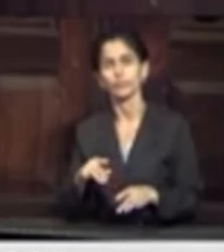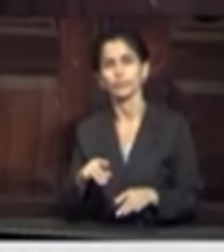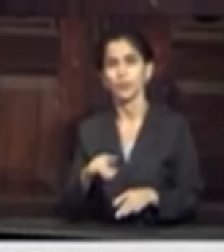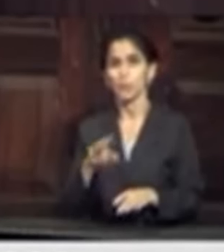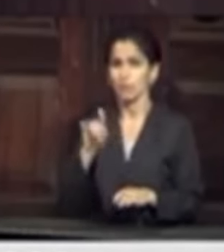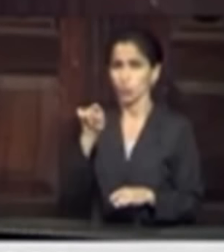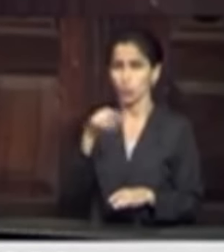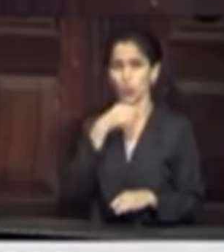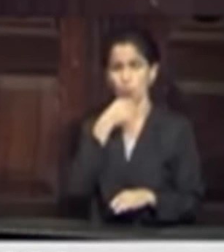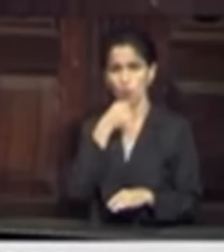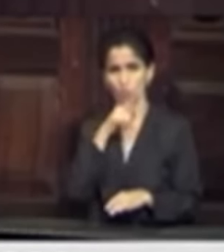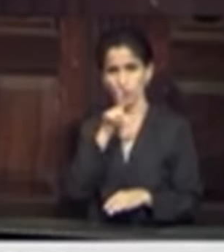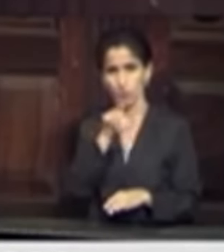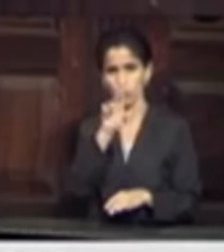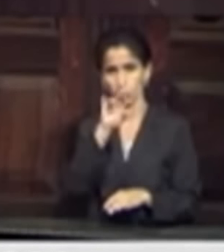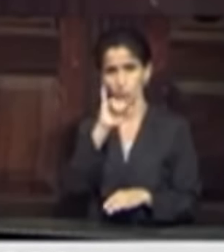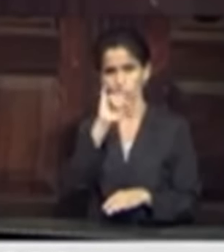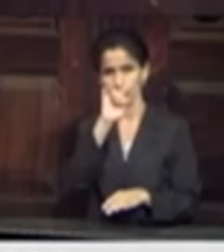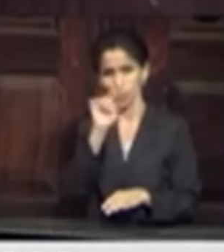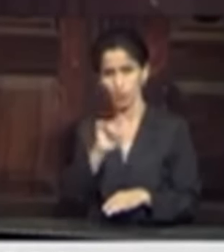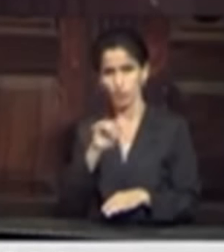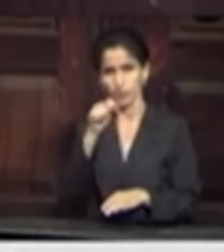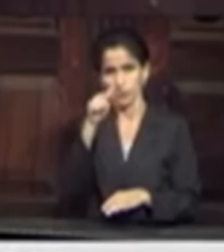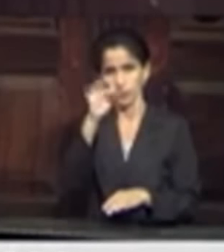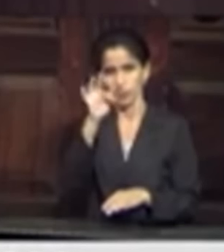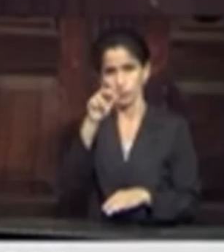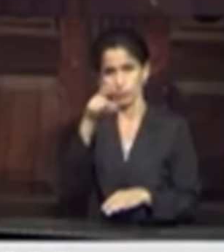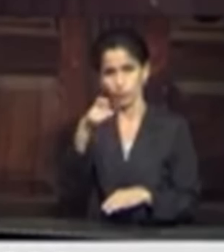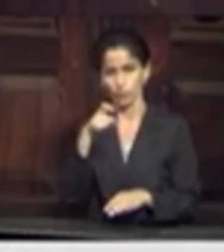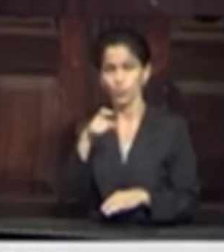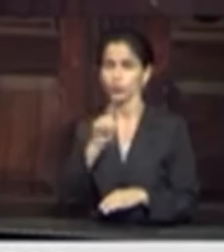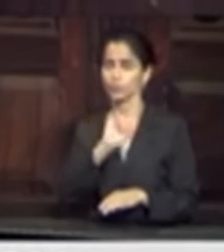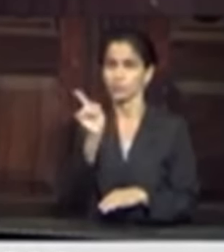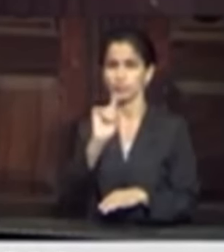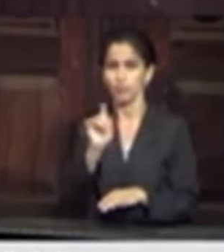Foda-se, que não pode virar as costas para o interesse da população do Rio de Janeiro.